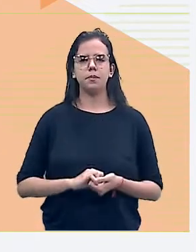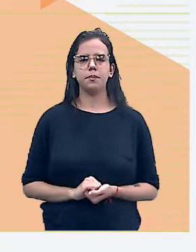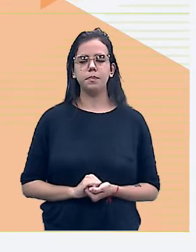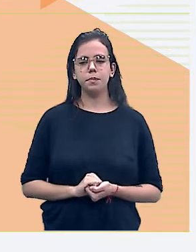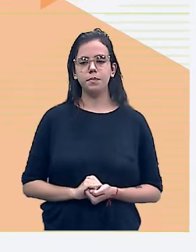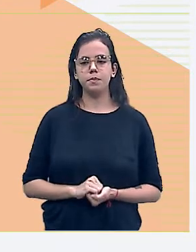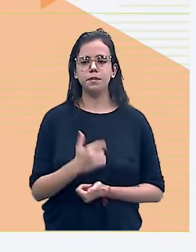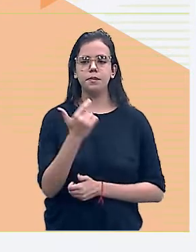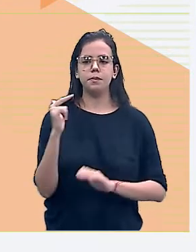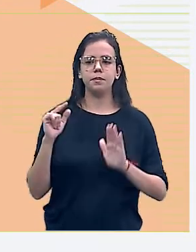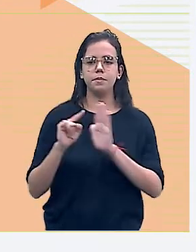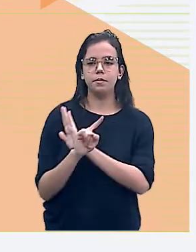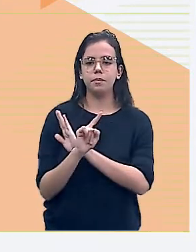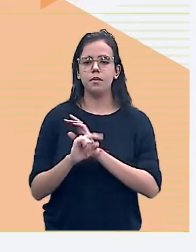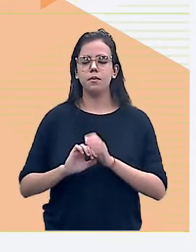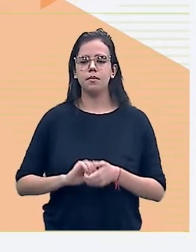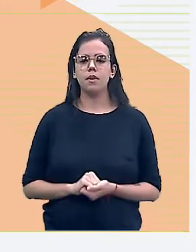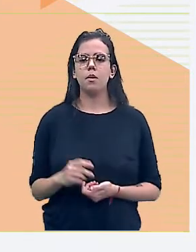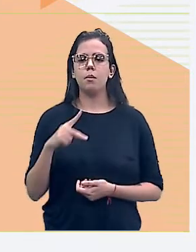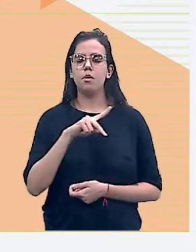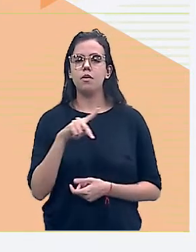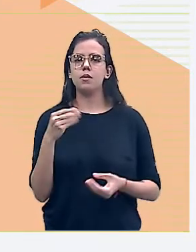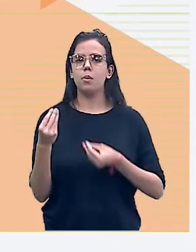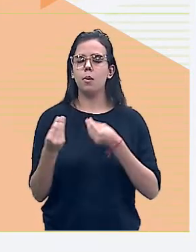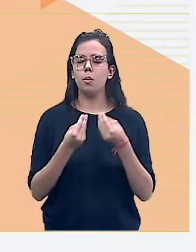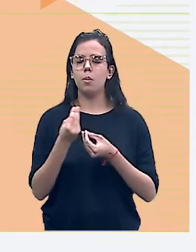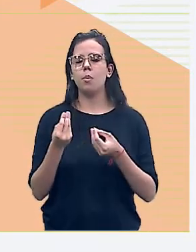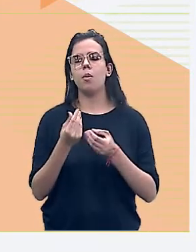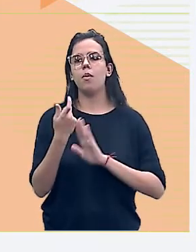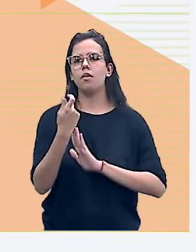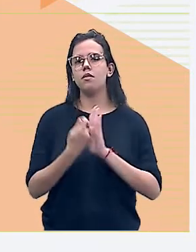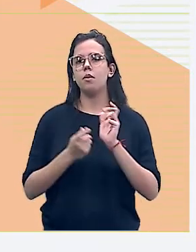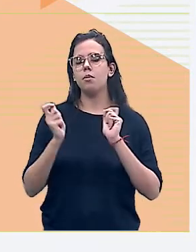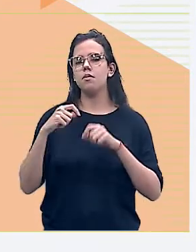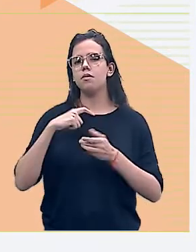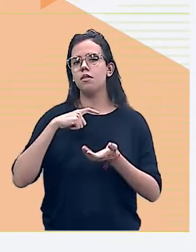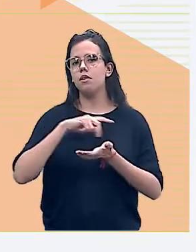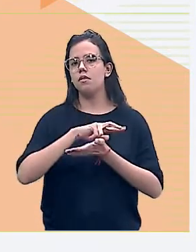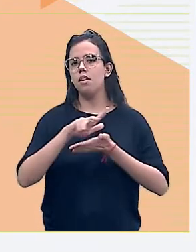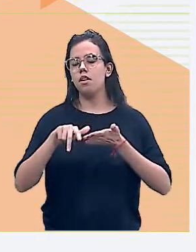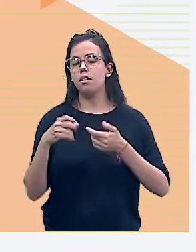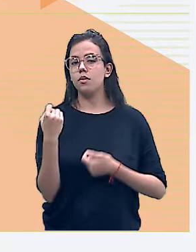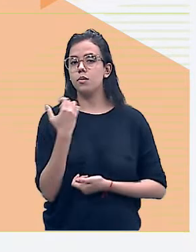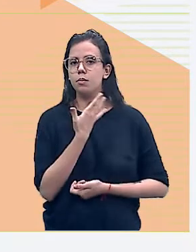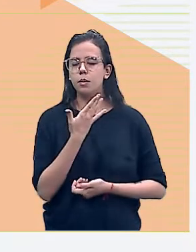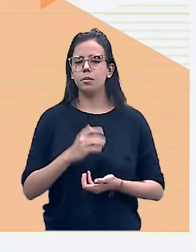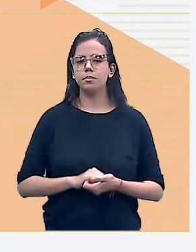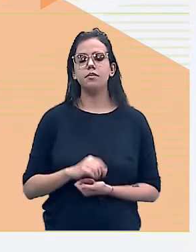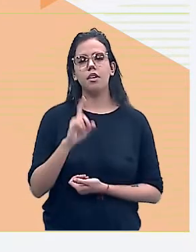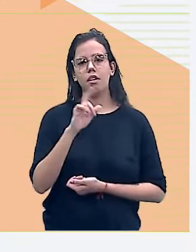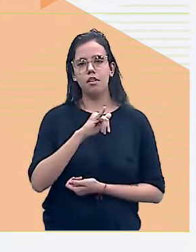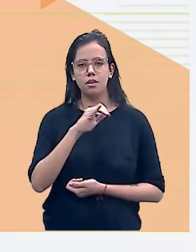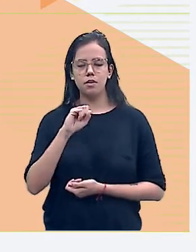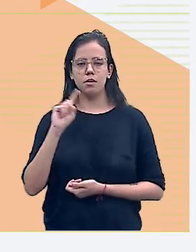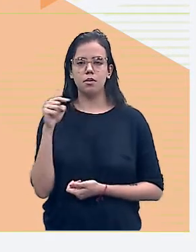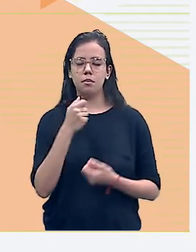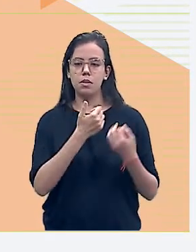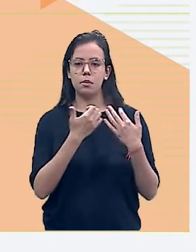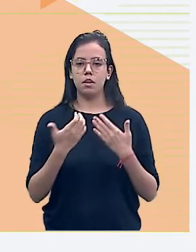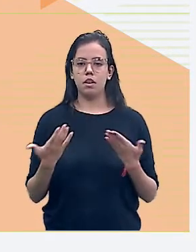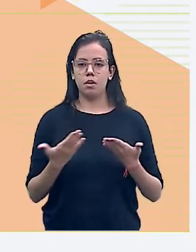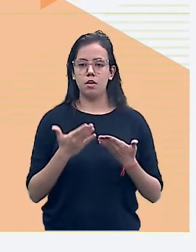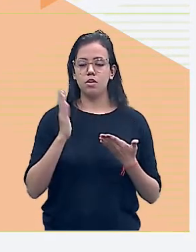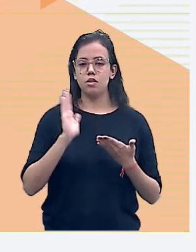outro o professor que faz uma redação possui um repertório produtivo vamos lá é isso que a gente vai falar agora nós já trabalhamos